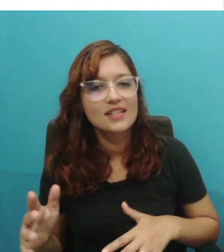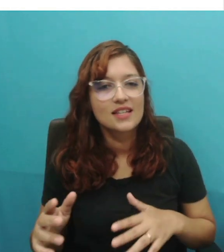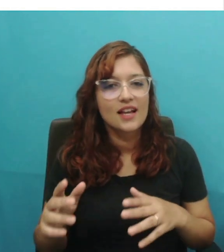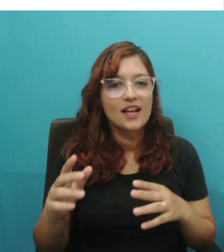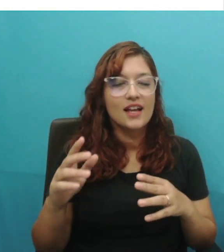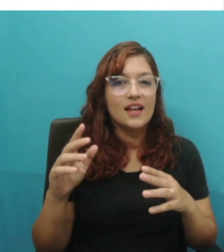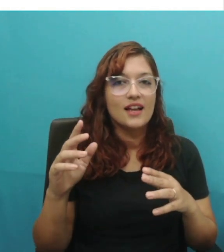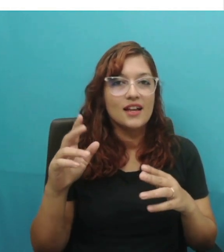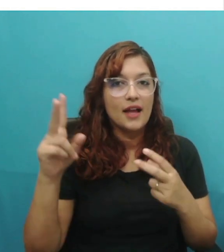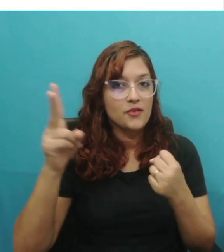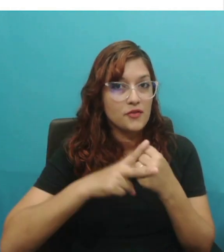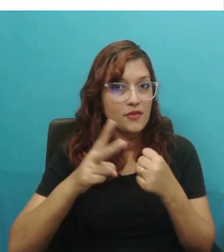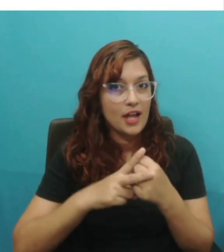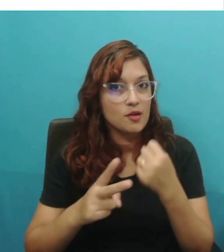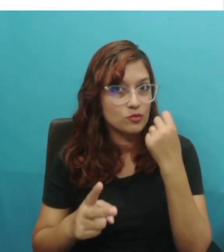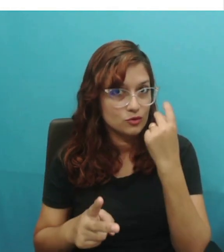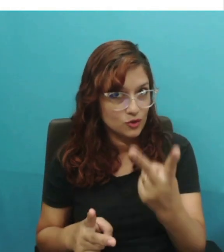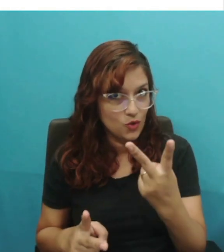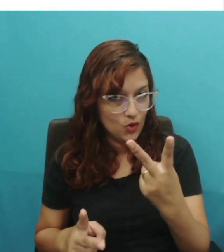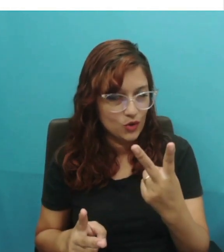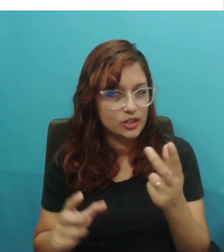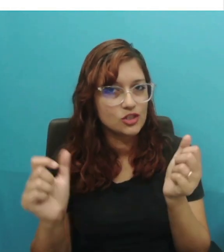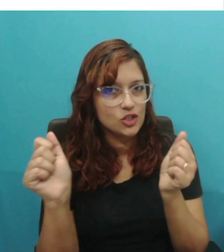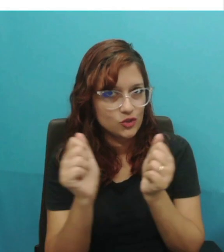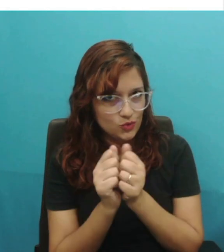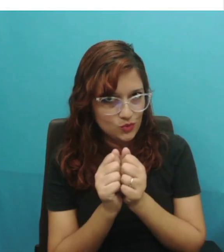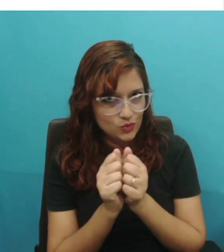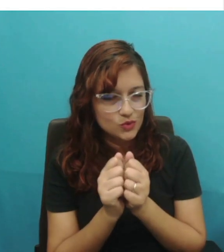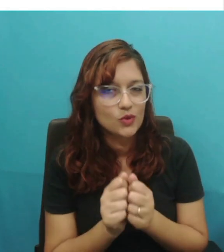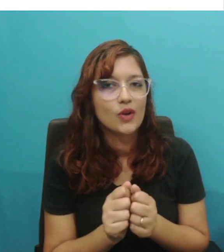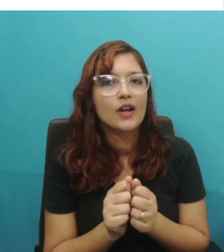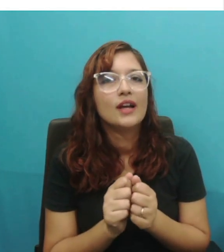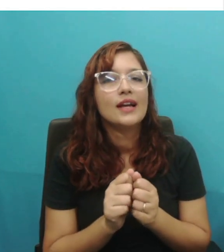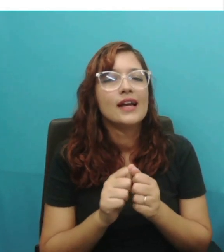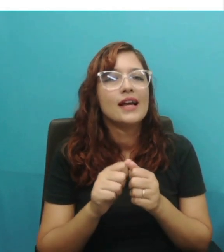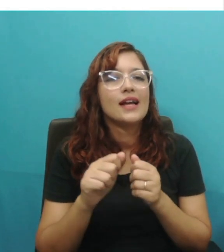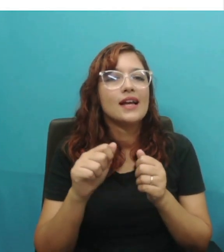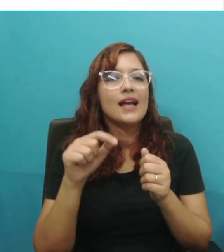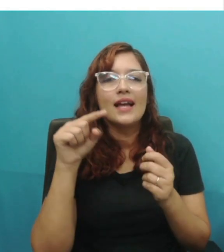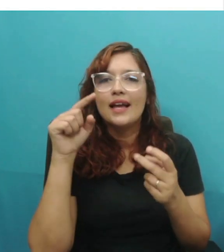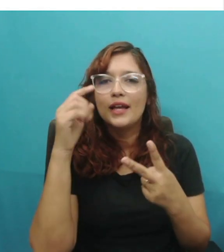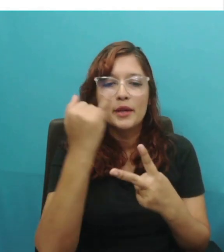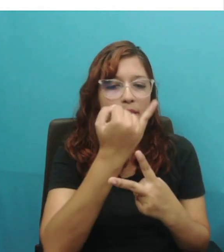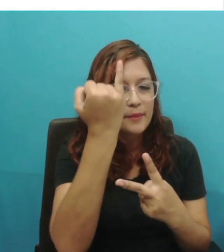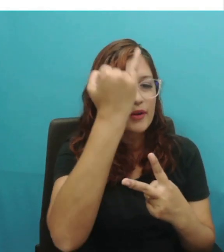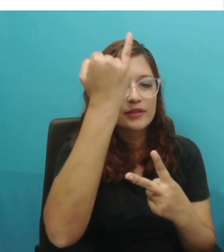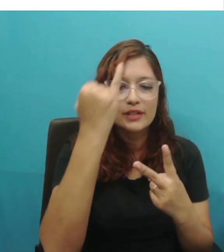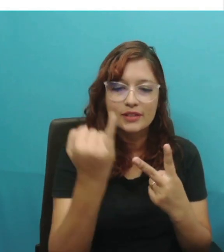Então, às vezes, os dois verbos juntos